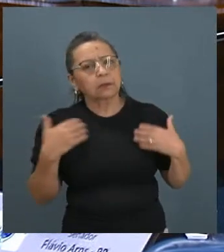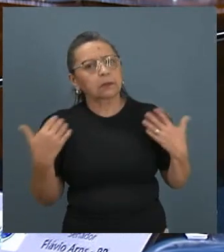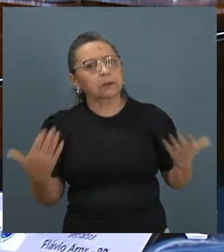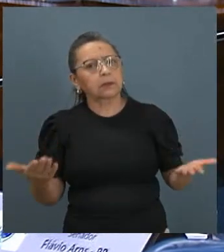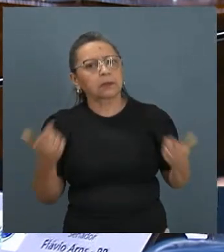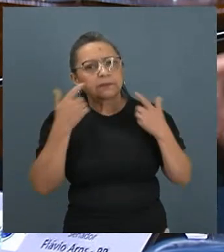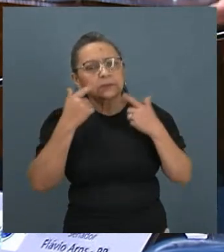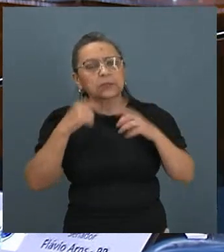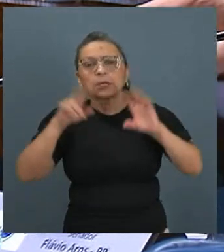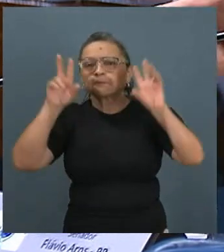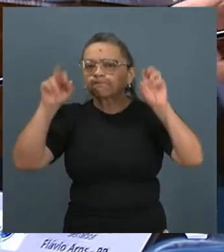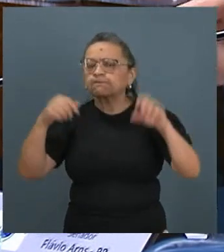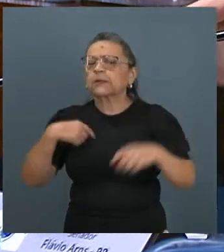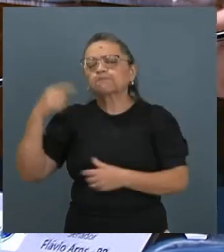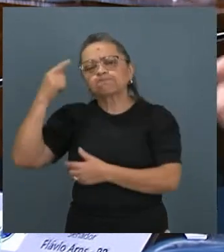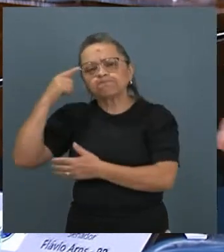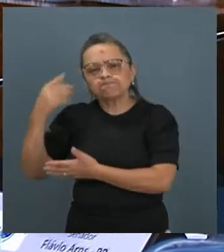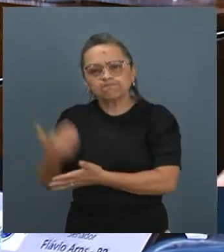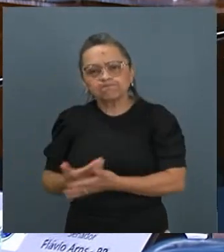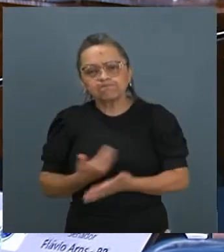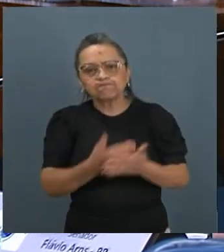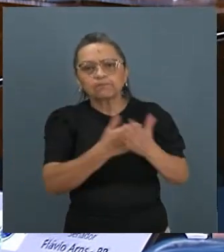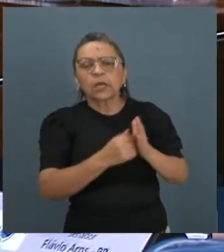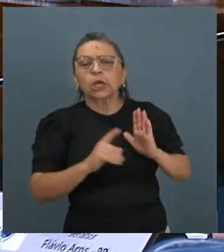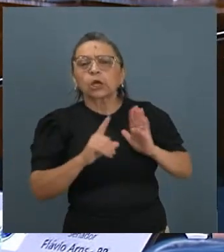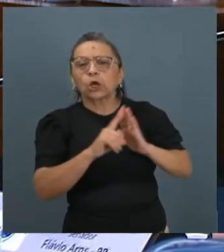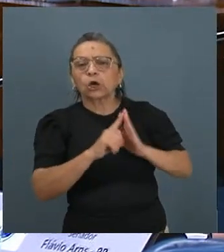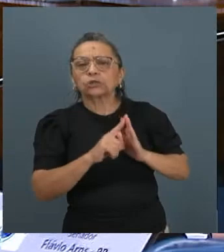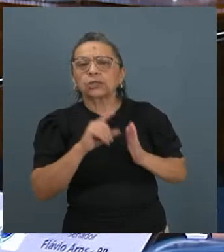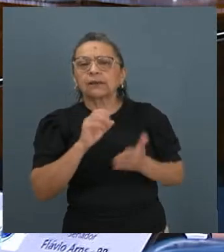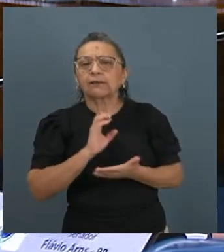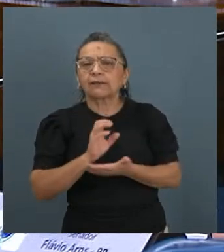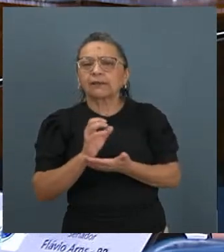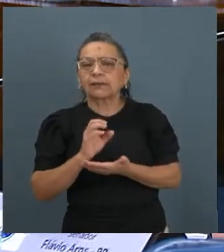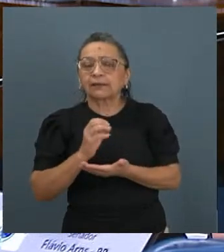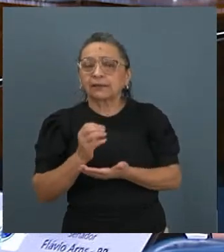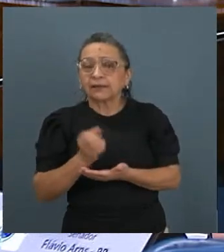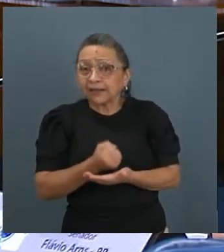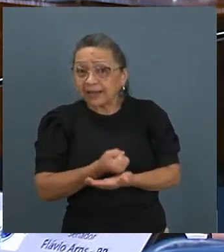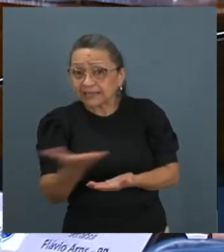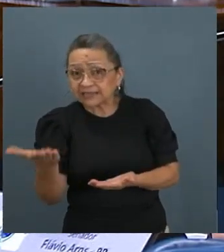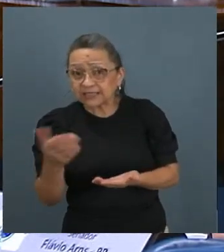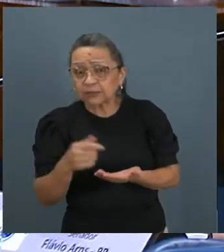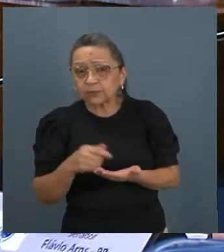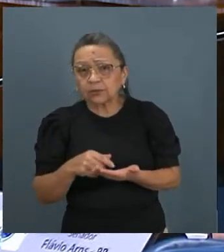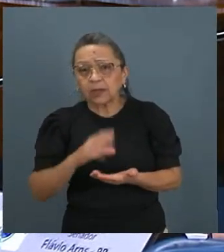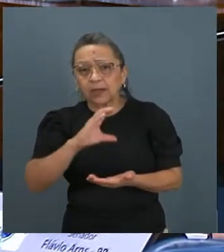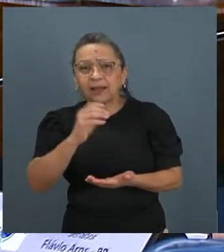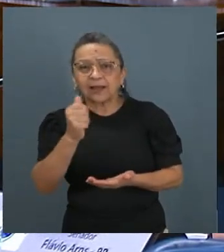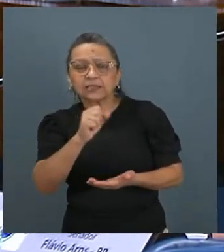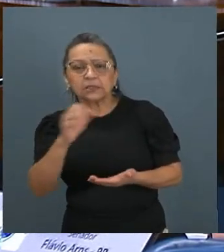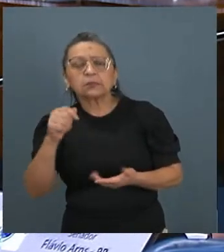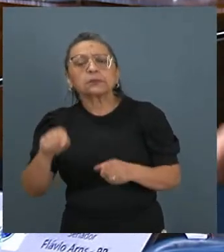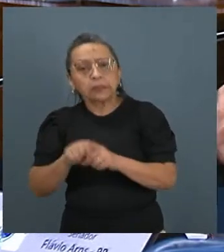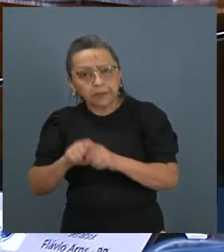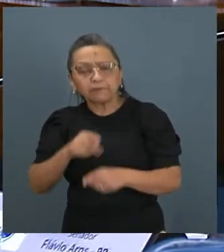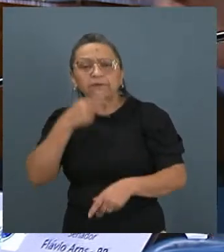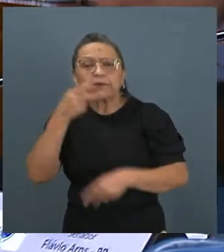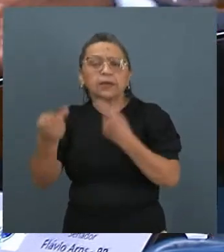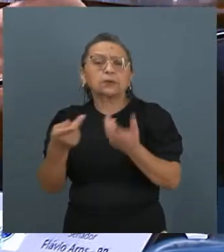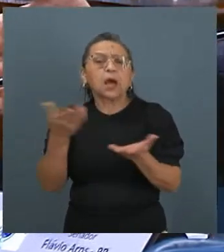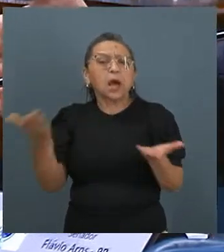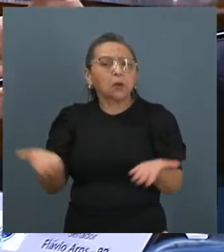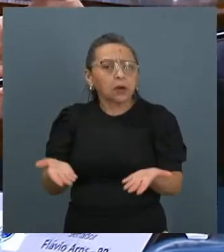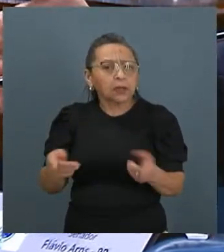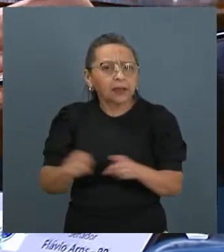assunto que eu penso, inclusive, dos cassinos, isso foi levantado entre a aprovação das bets e agora